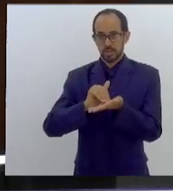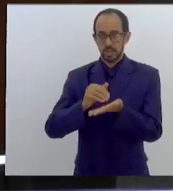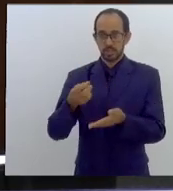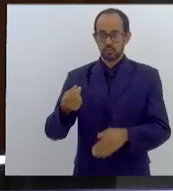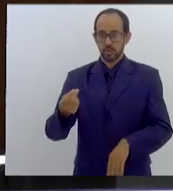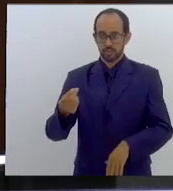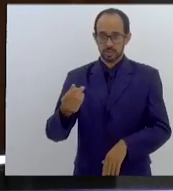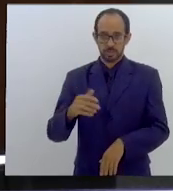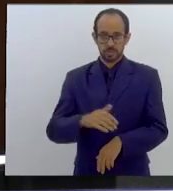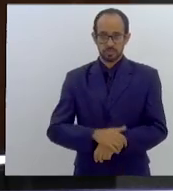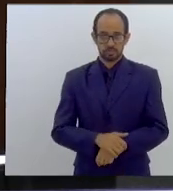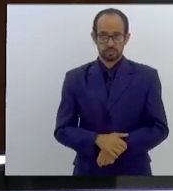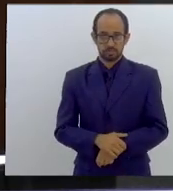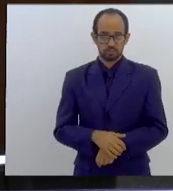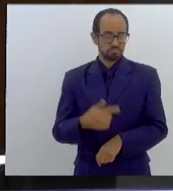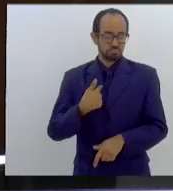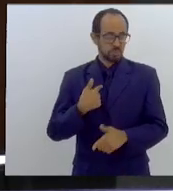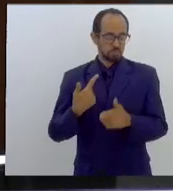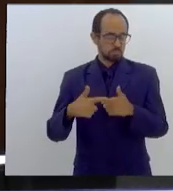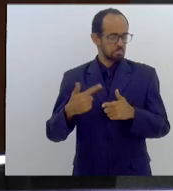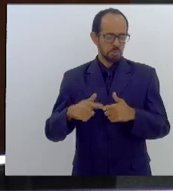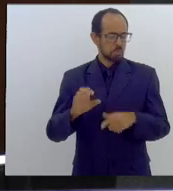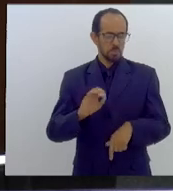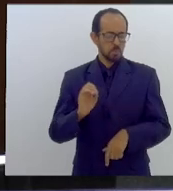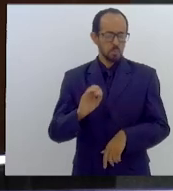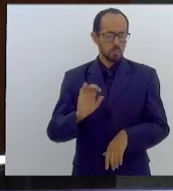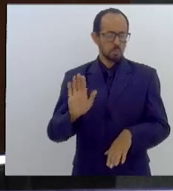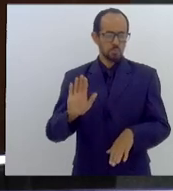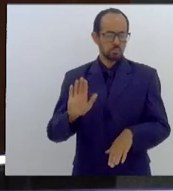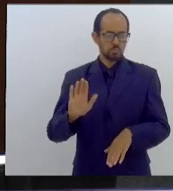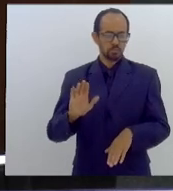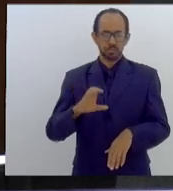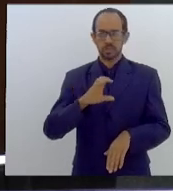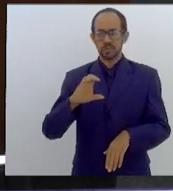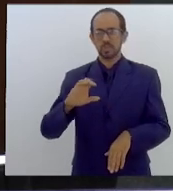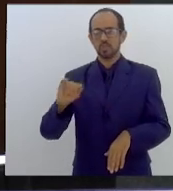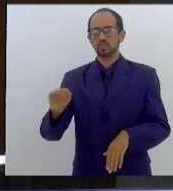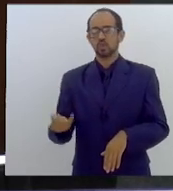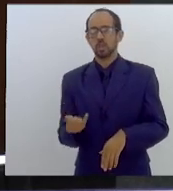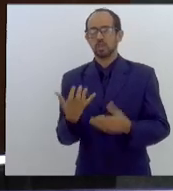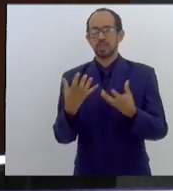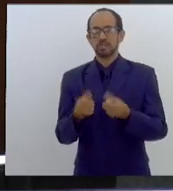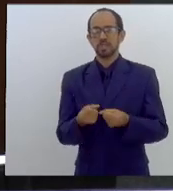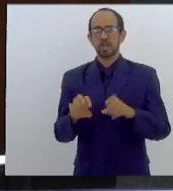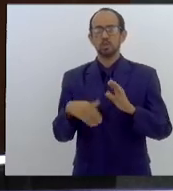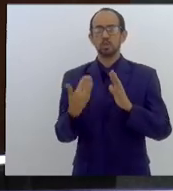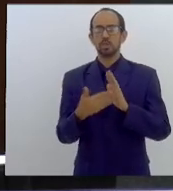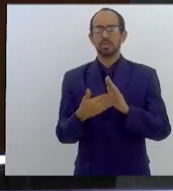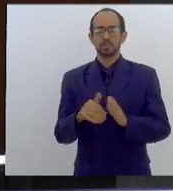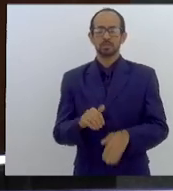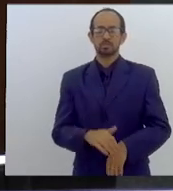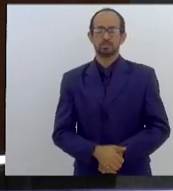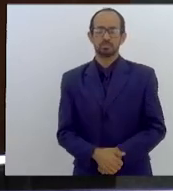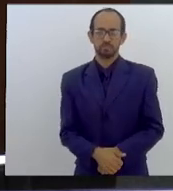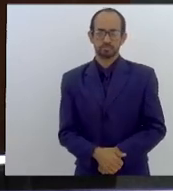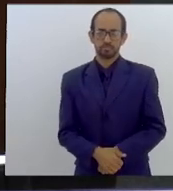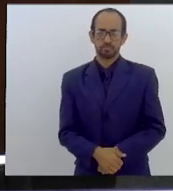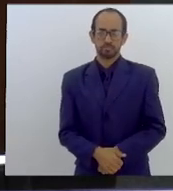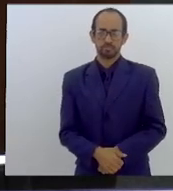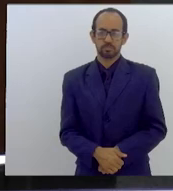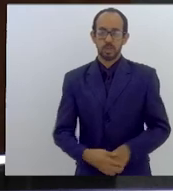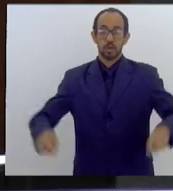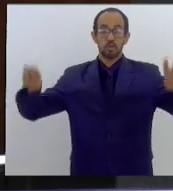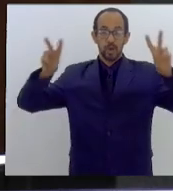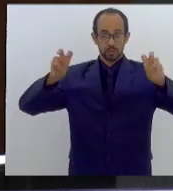Fazenda. E eu, sem problema nenhum, na CCJ, acatei todas. E, no mérito,